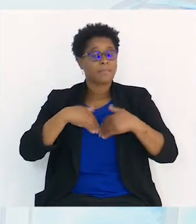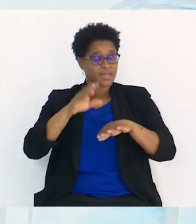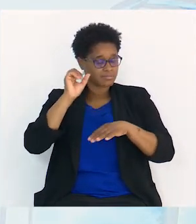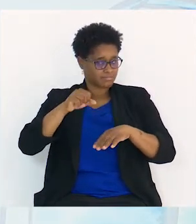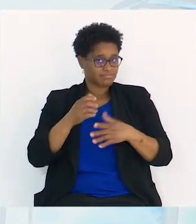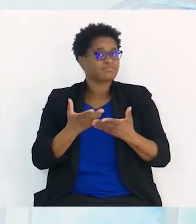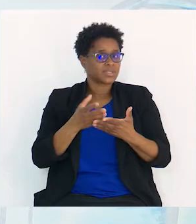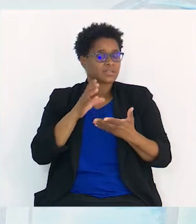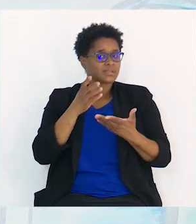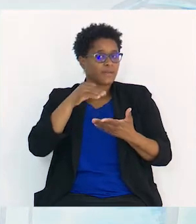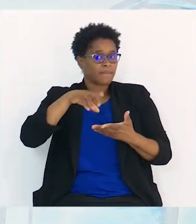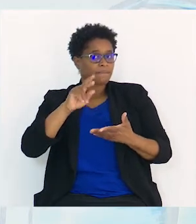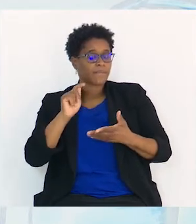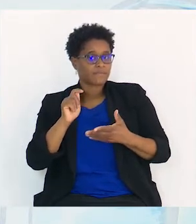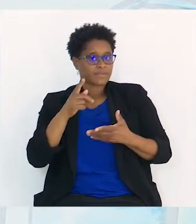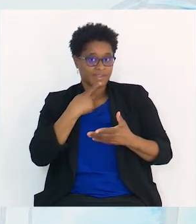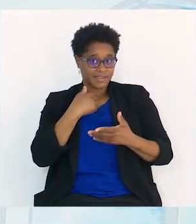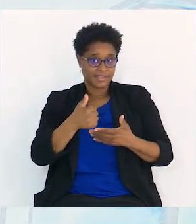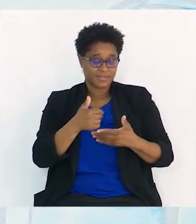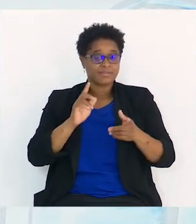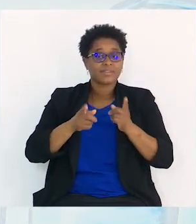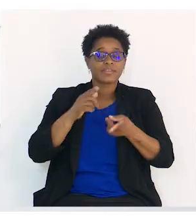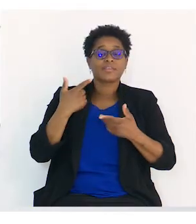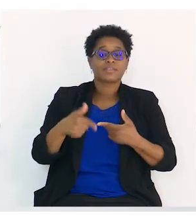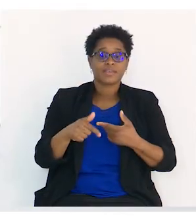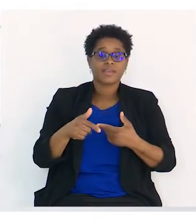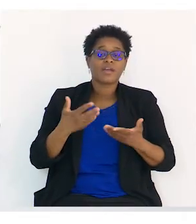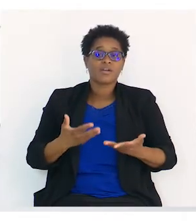Combinado? Ok. O que é que temos agora?